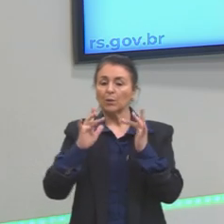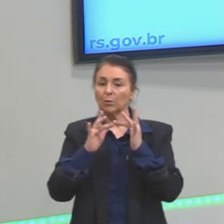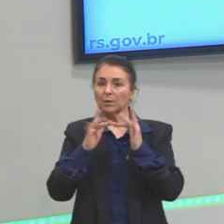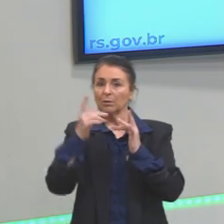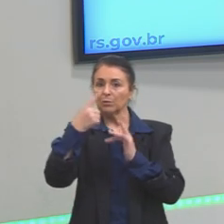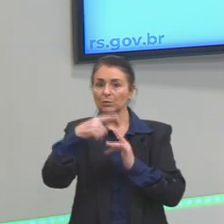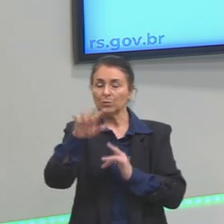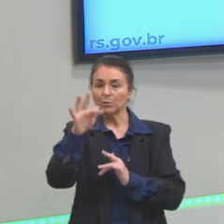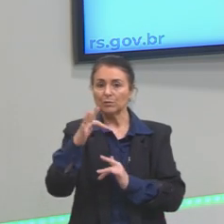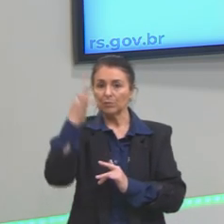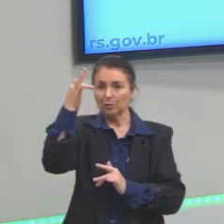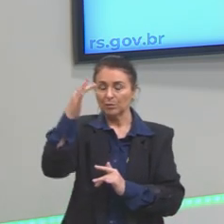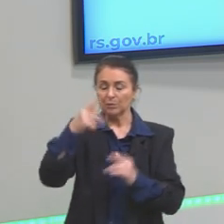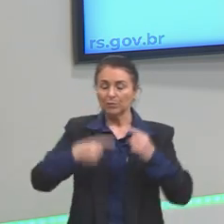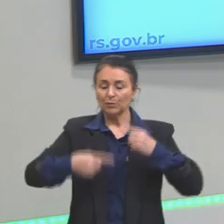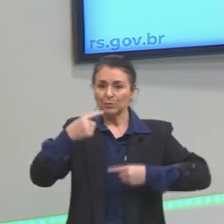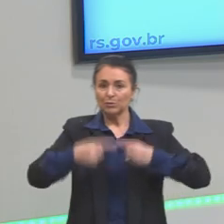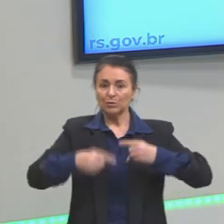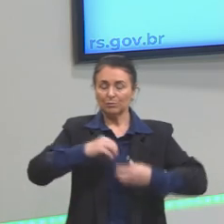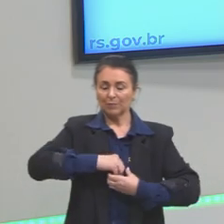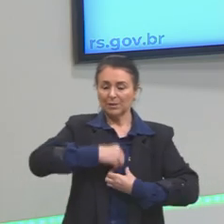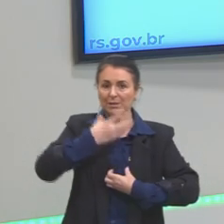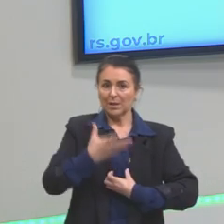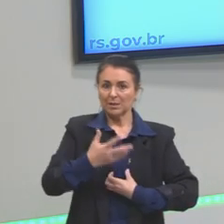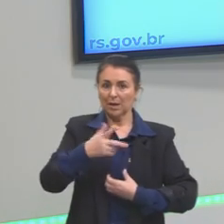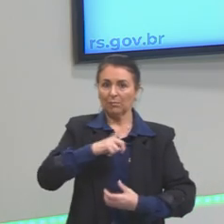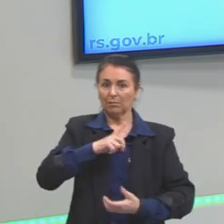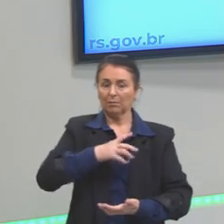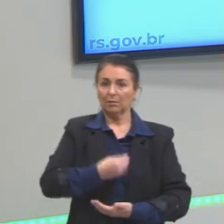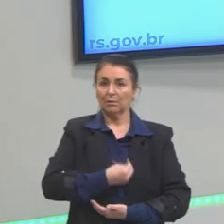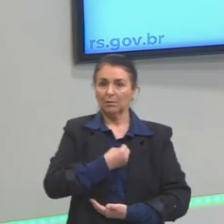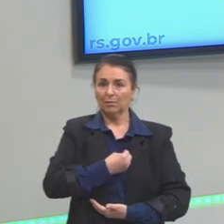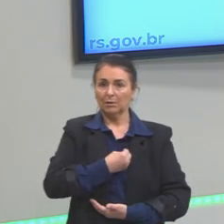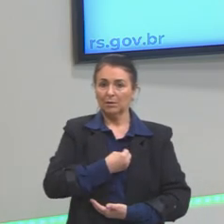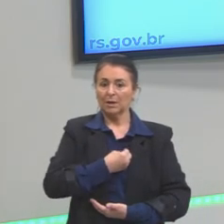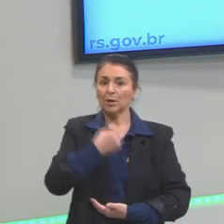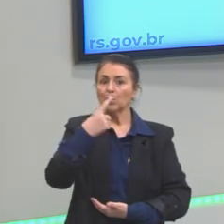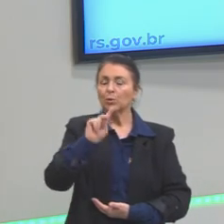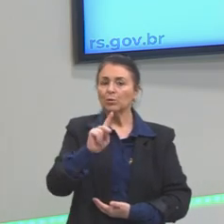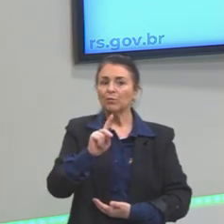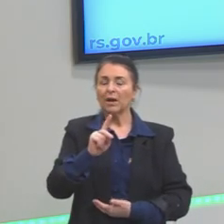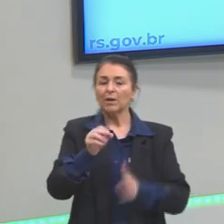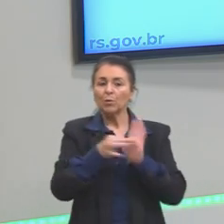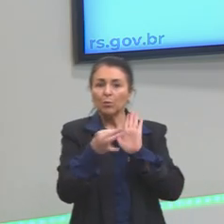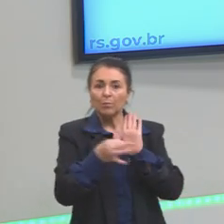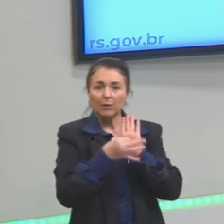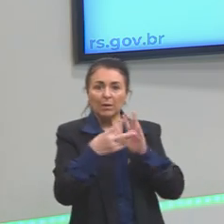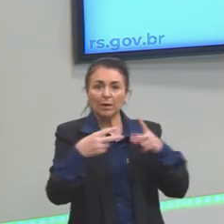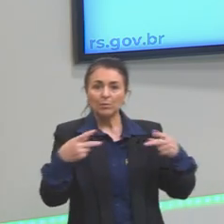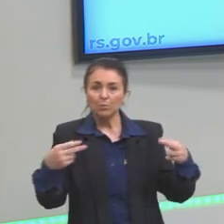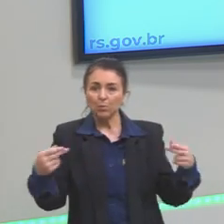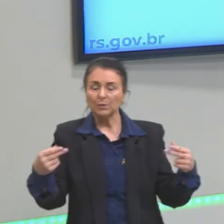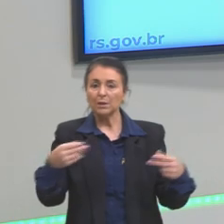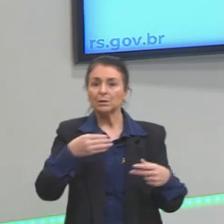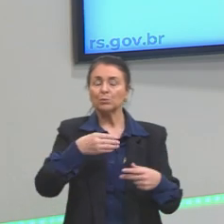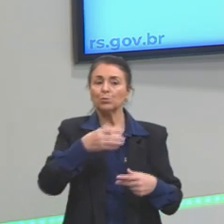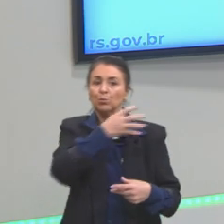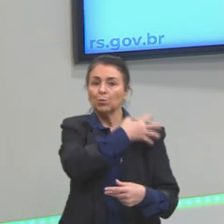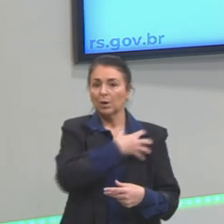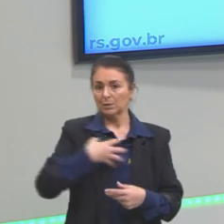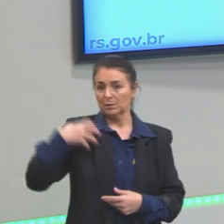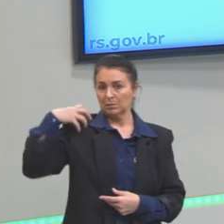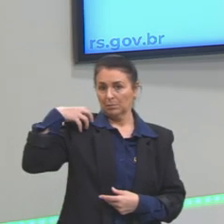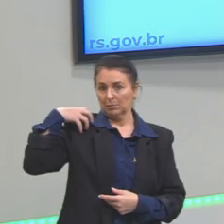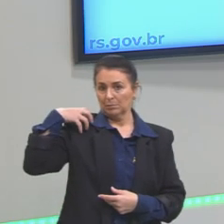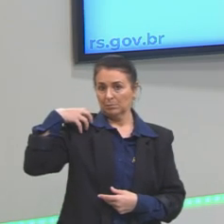ele vai discutir ciência existência o averróis vai ser um grande comentador do Aristóteles e muitas das obras muitas das obras